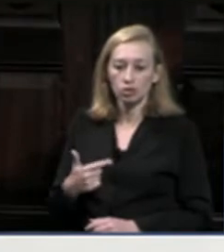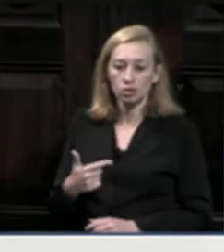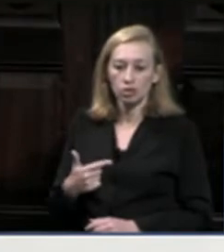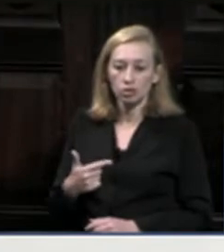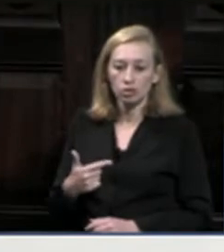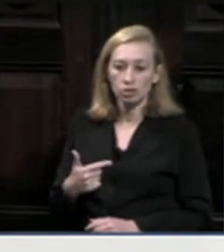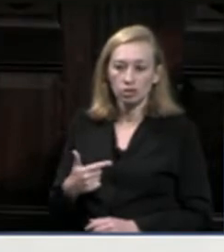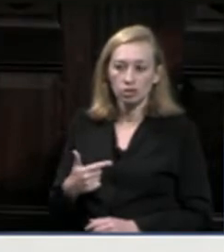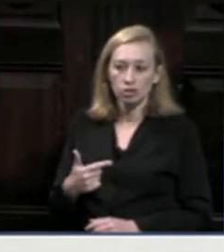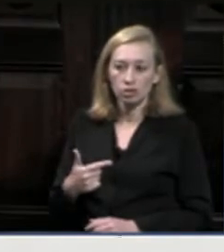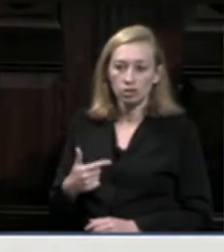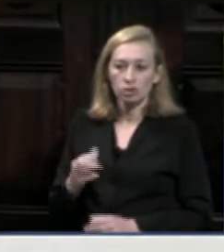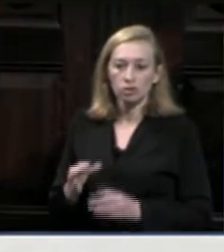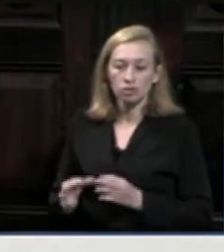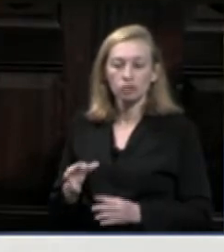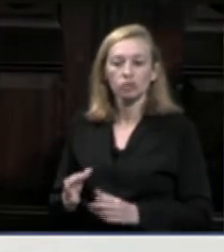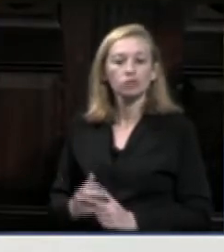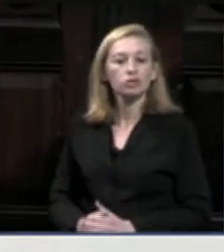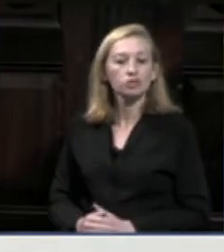Comissão de Constituição e Justiça.